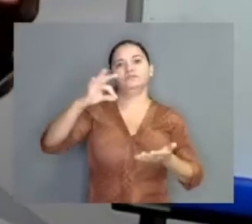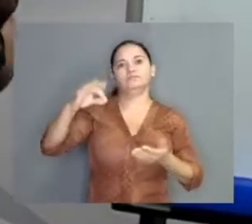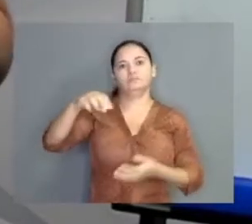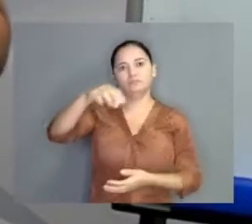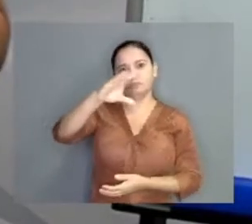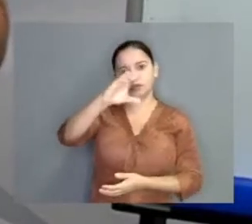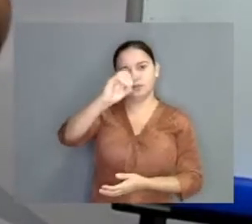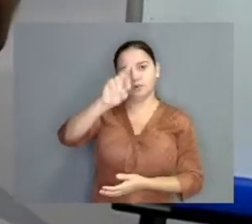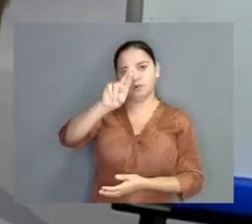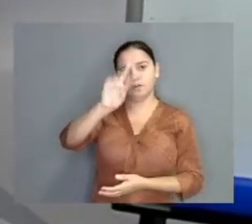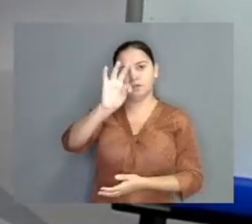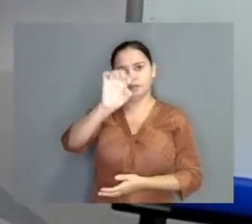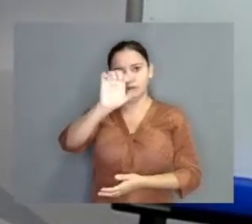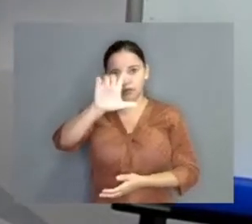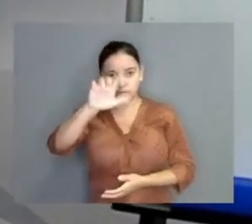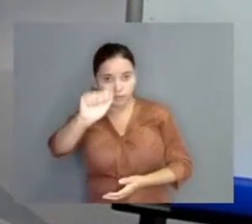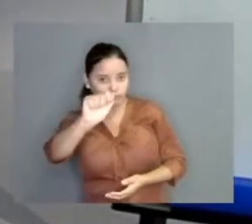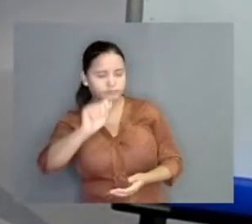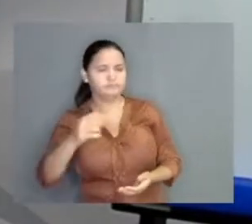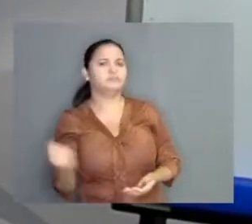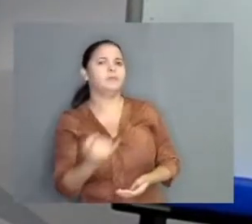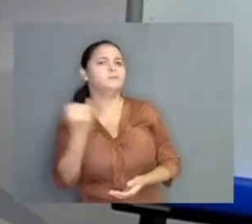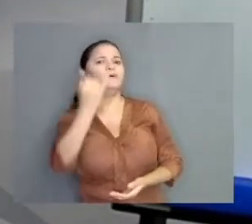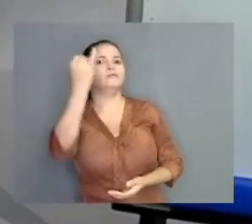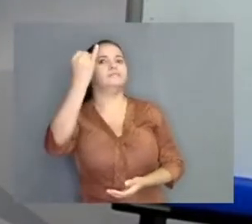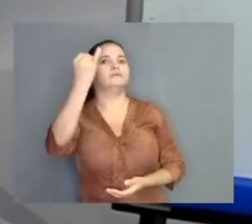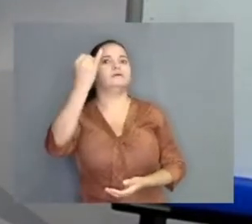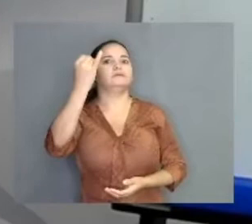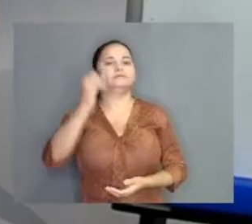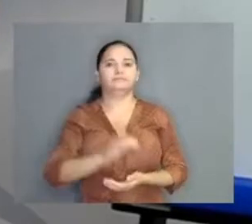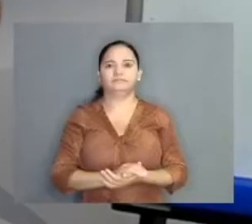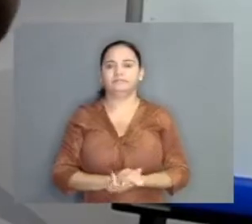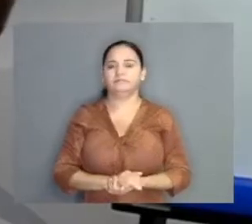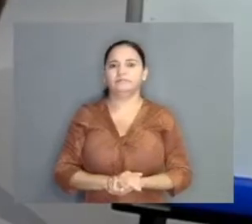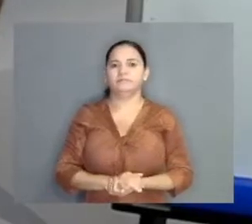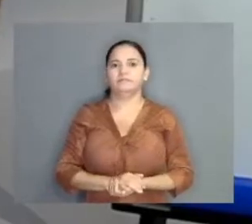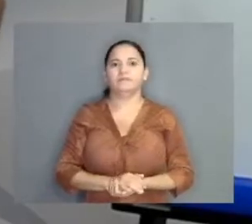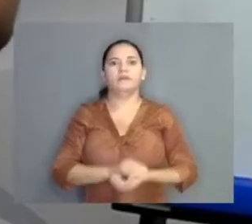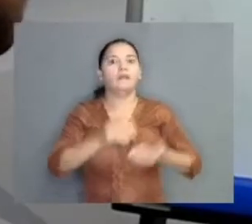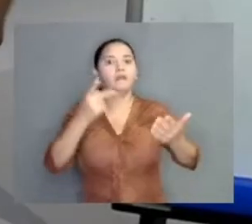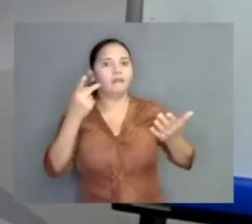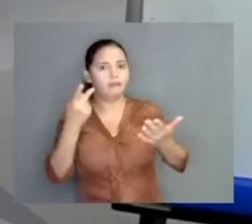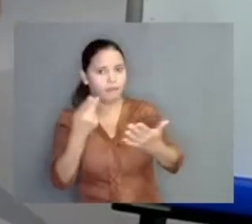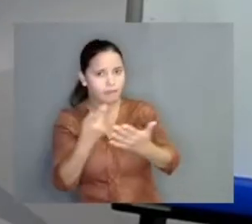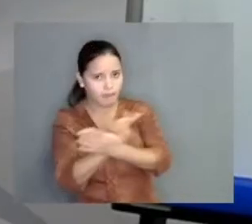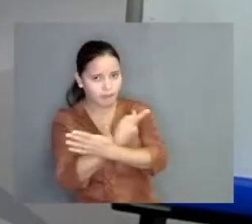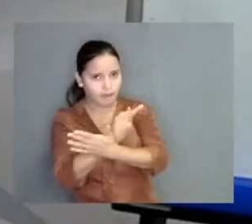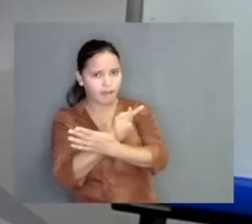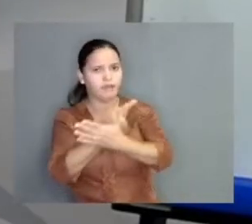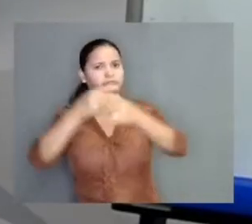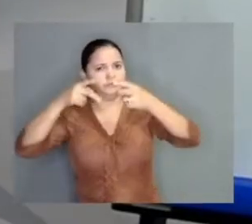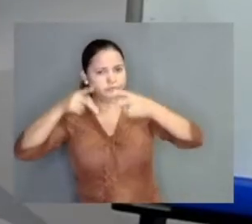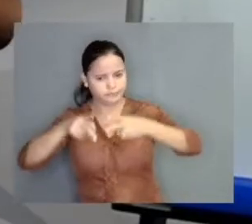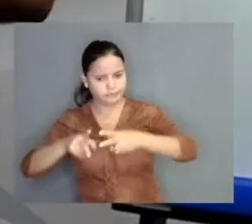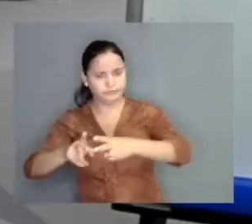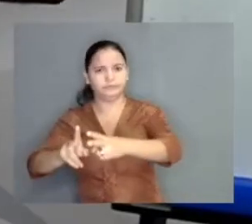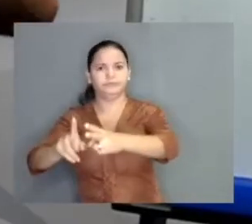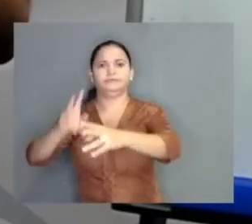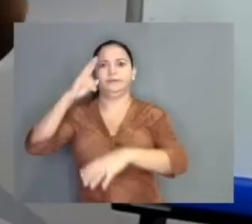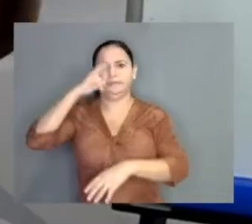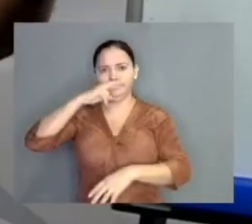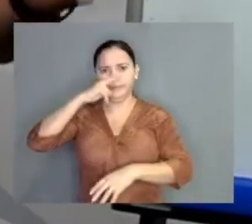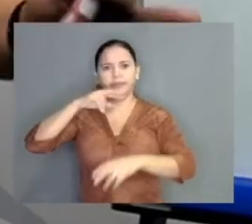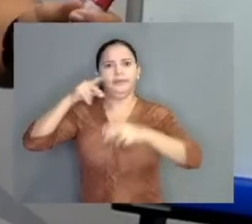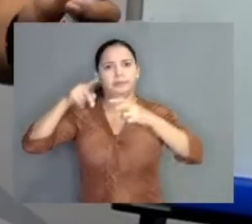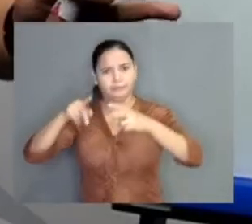que trazer isso? Pessoal, o que é errado continua sendo errado mesmo que